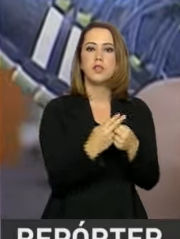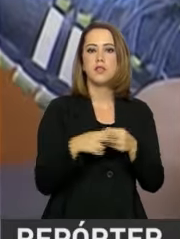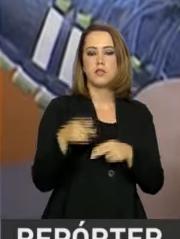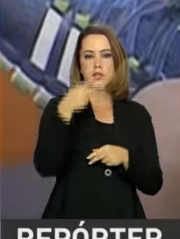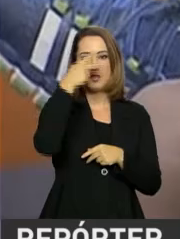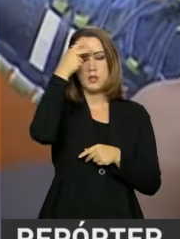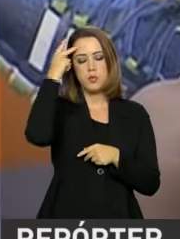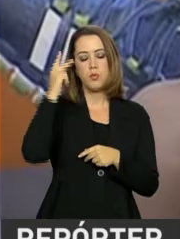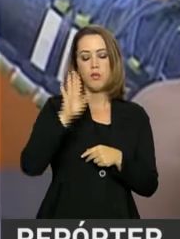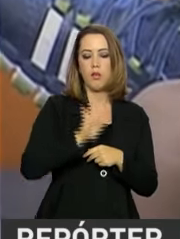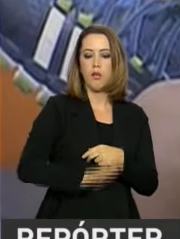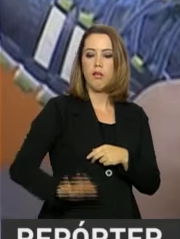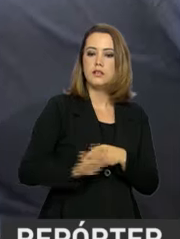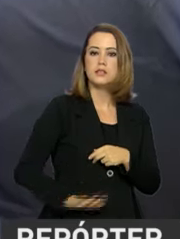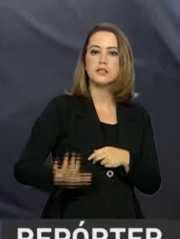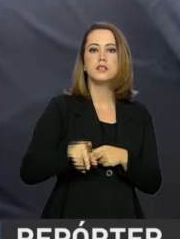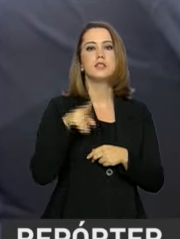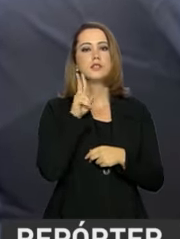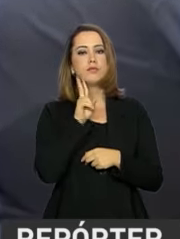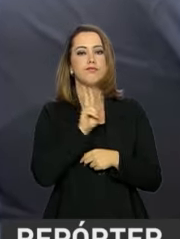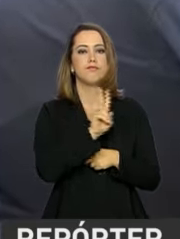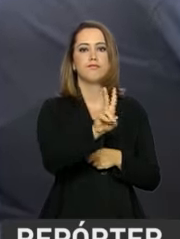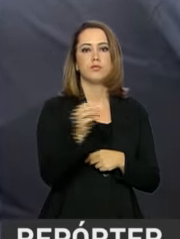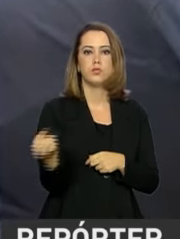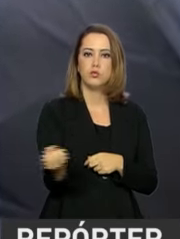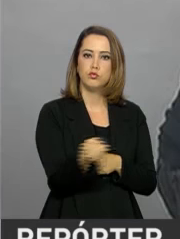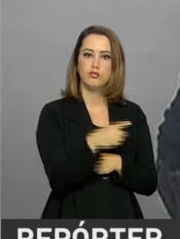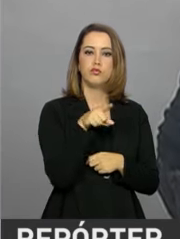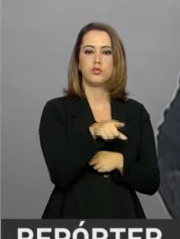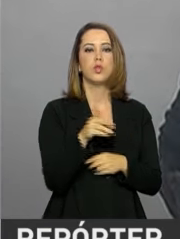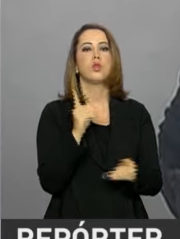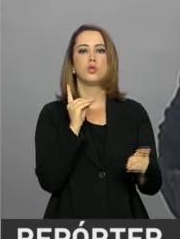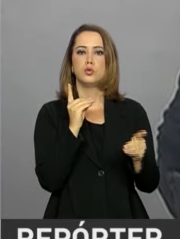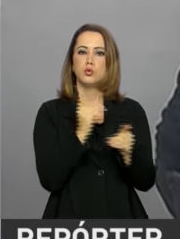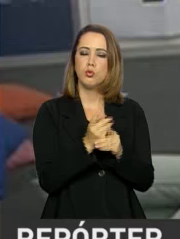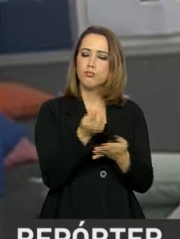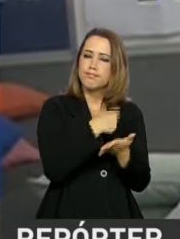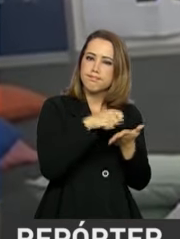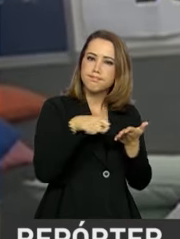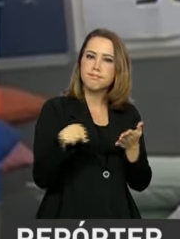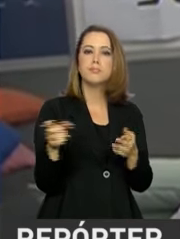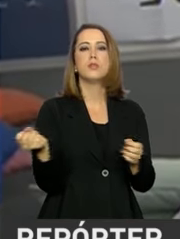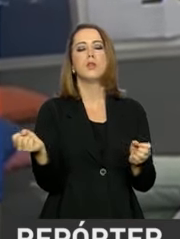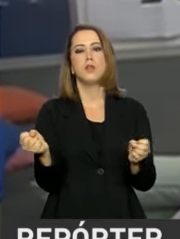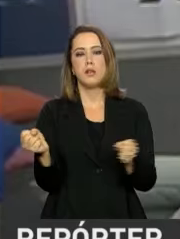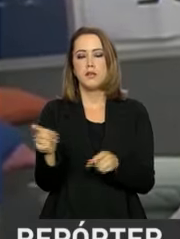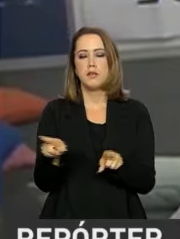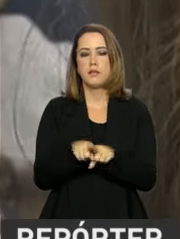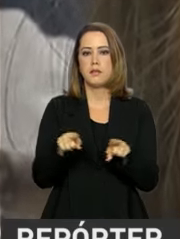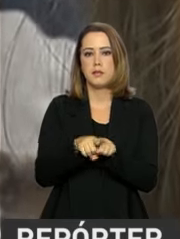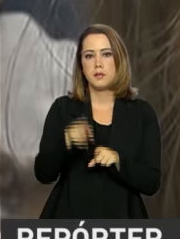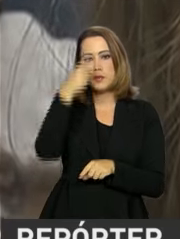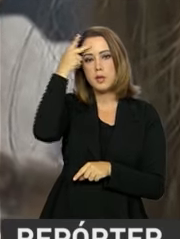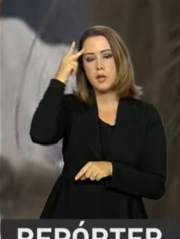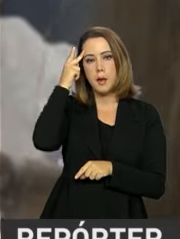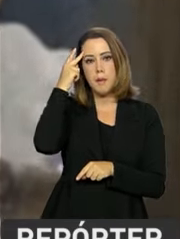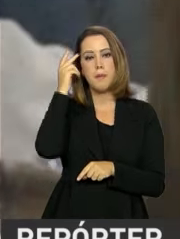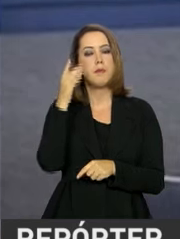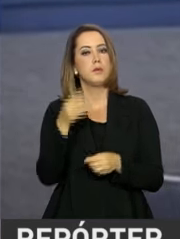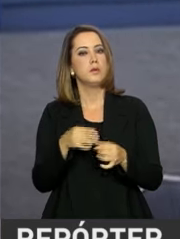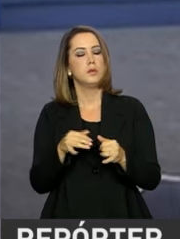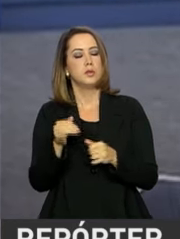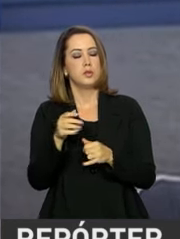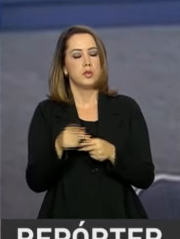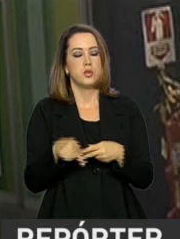eles conheceram títulos novos e encontraram escritores, ilustradores e contadores de histórias. O evento acontece